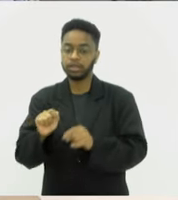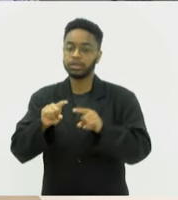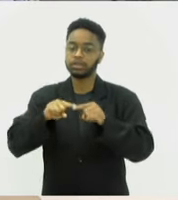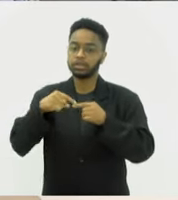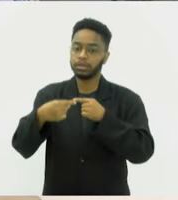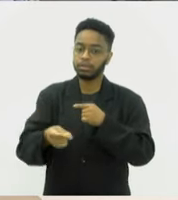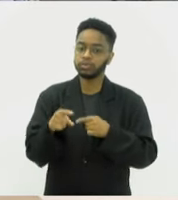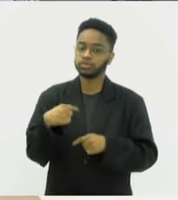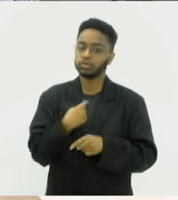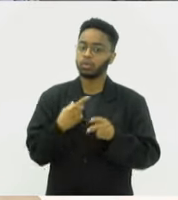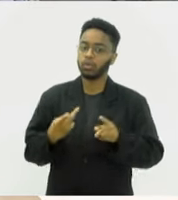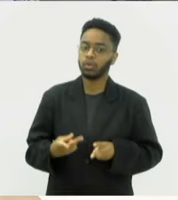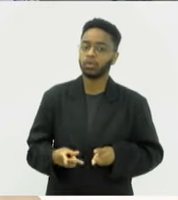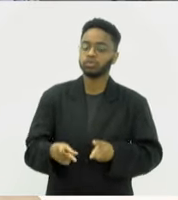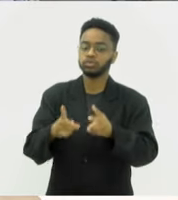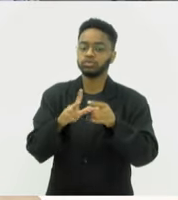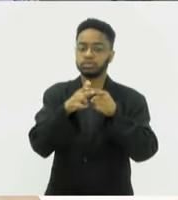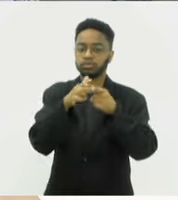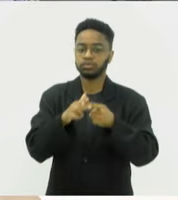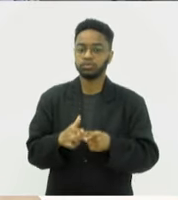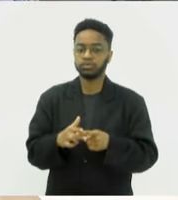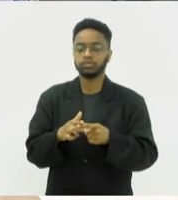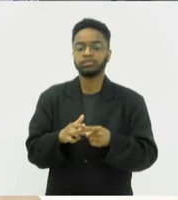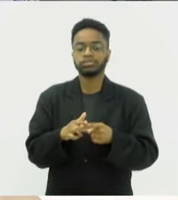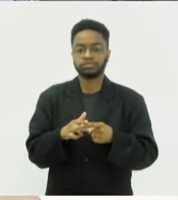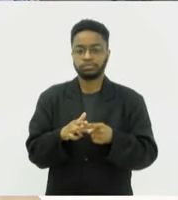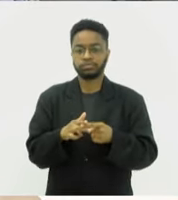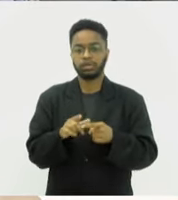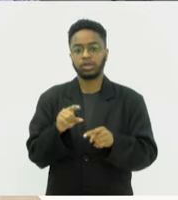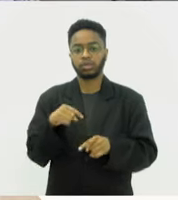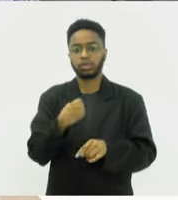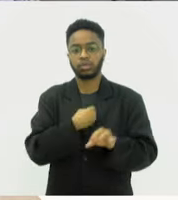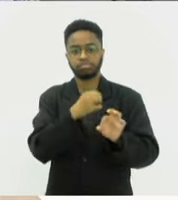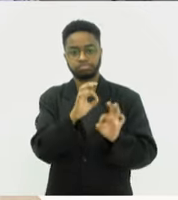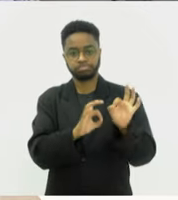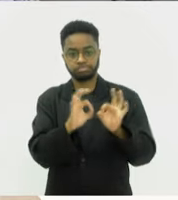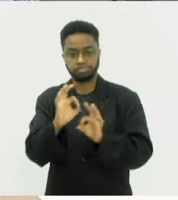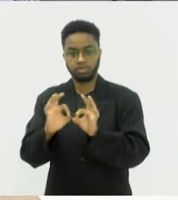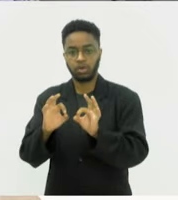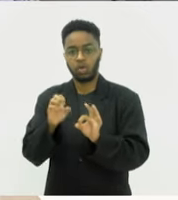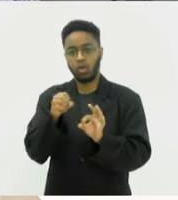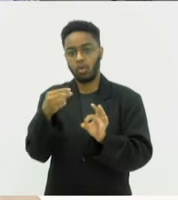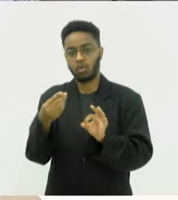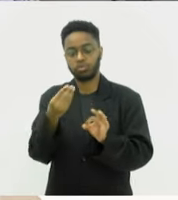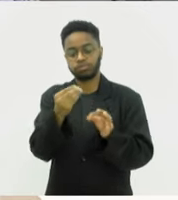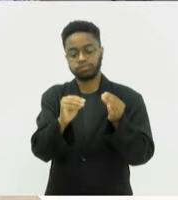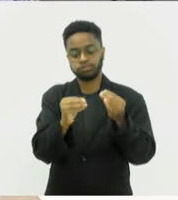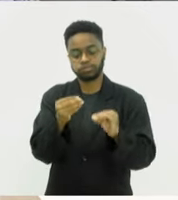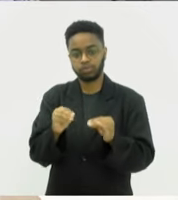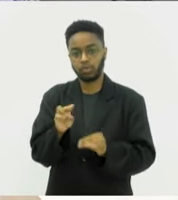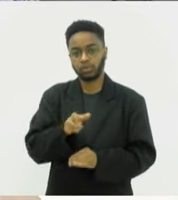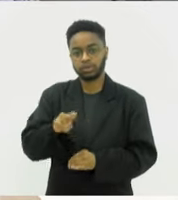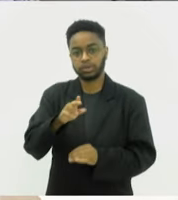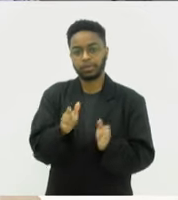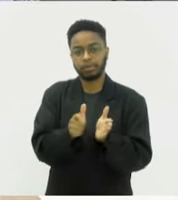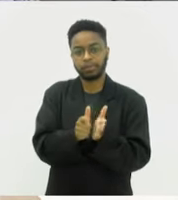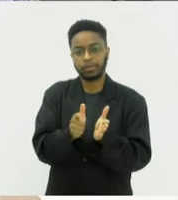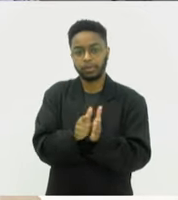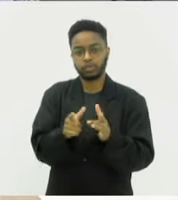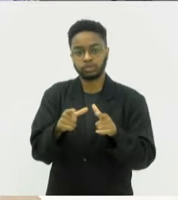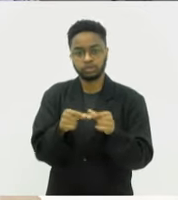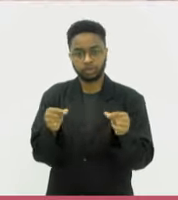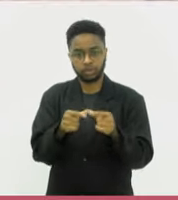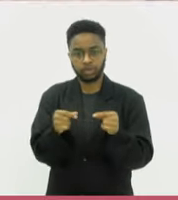continua com a estabilização fazendo reparos, pequenos reparos ou enxertos, utilizando o papel japonês de